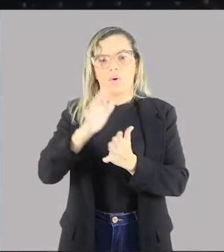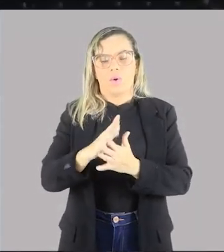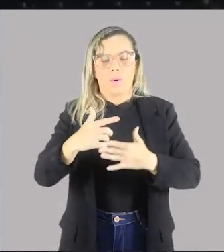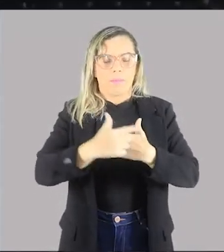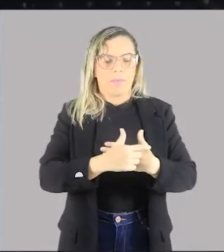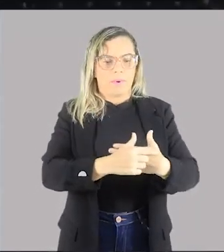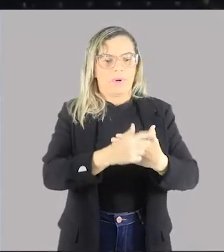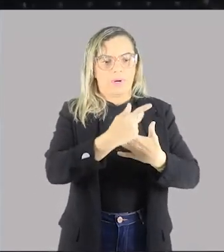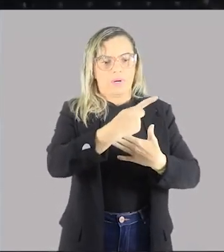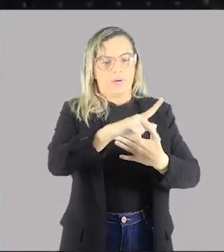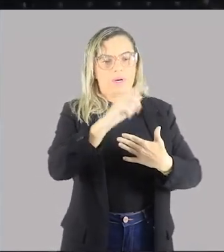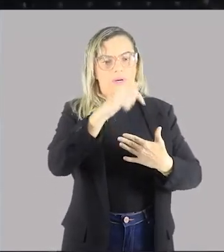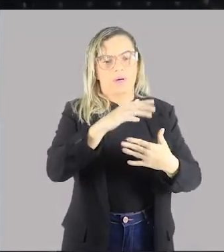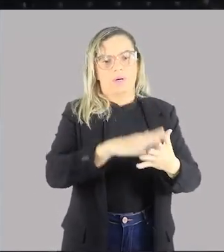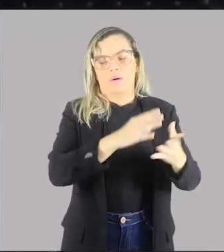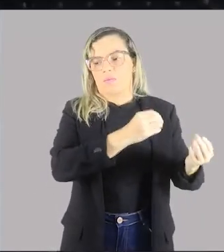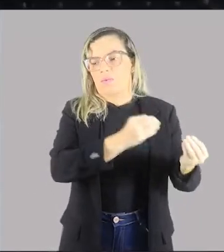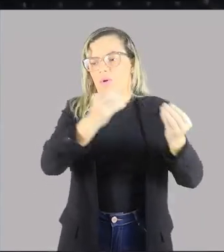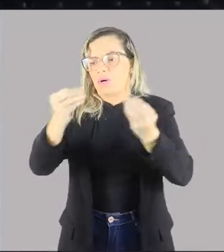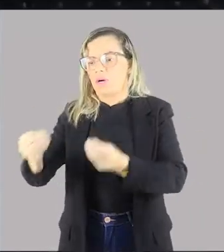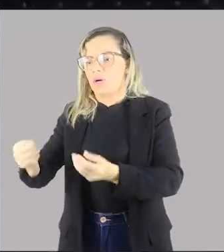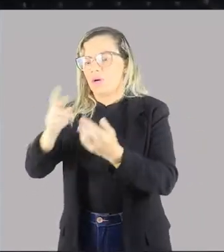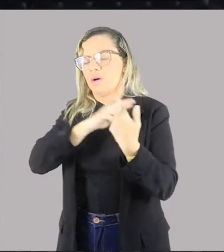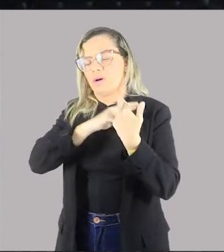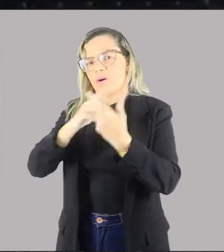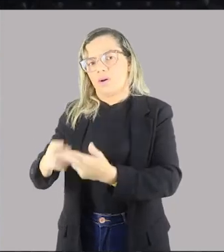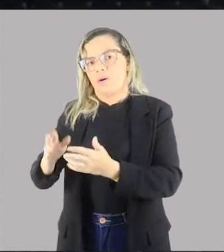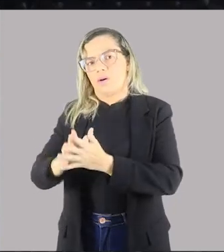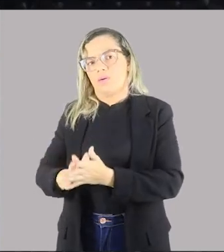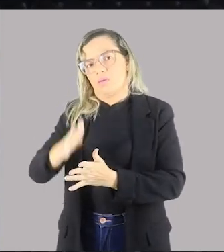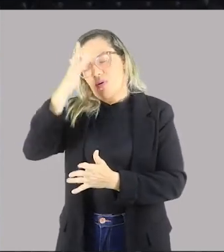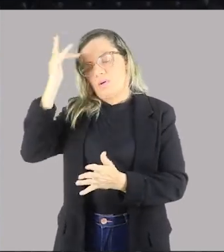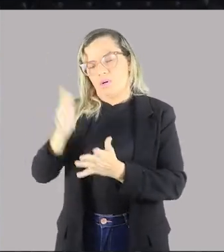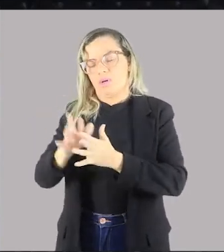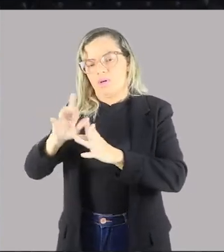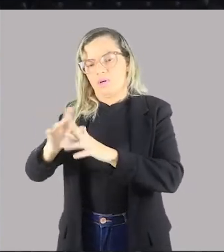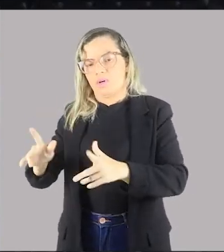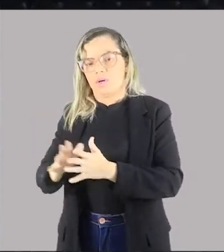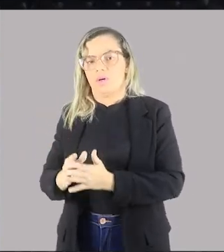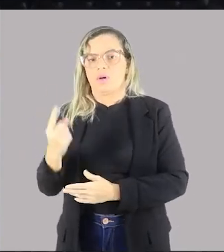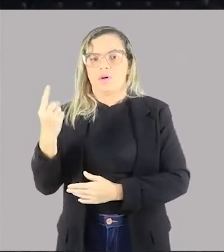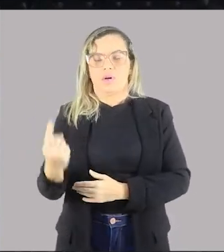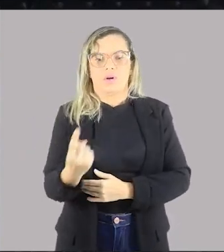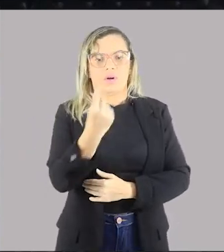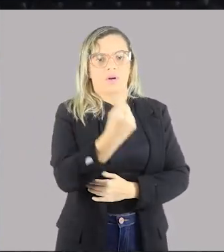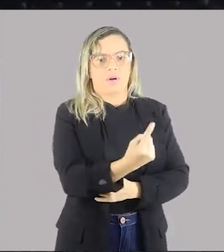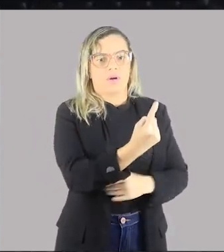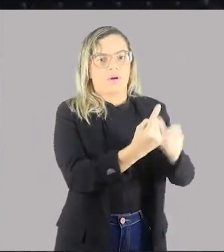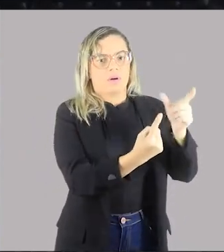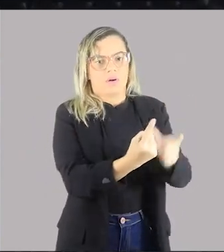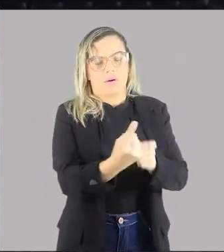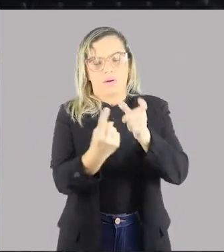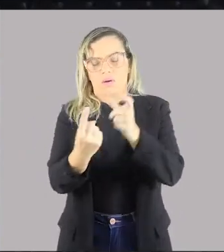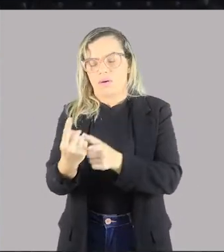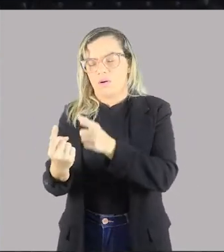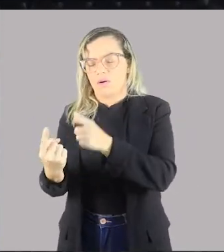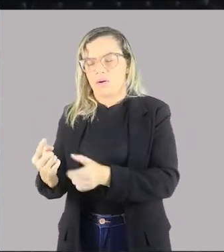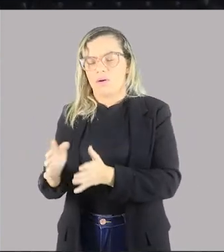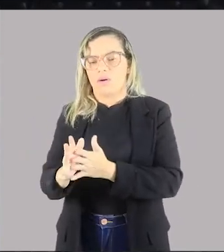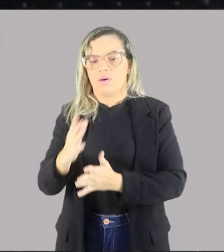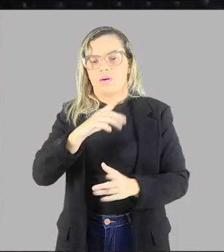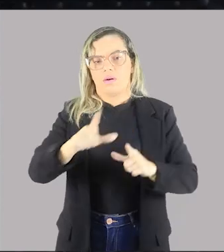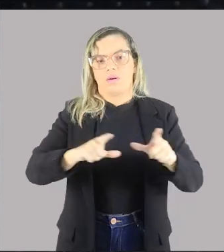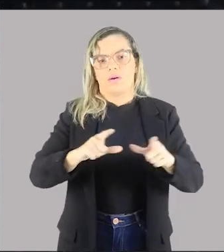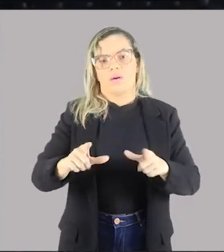sua. Não é possível repassar funções públicas. Cada servidor público deve realizar a função a que ele foi designado por